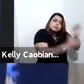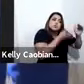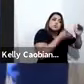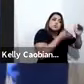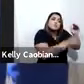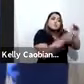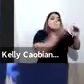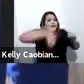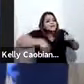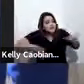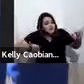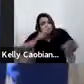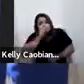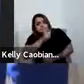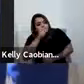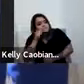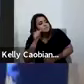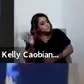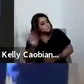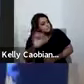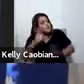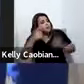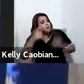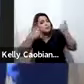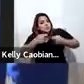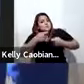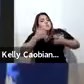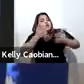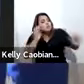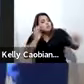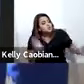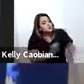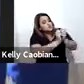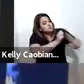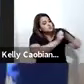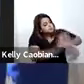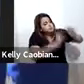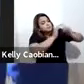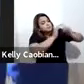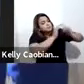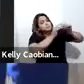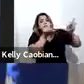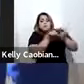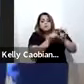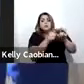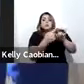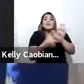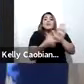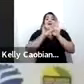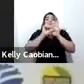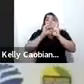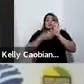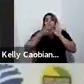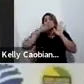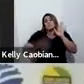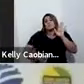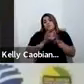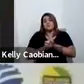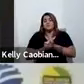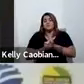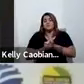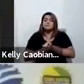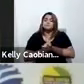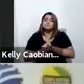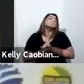desnecessário para demonstração de força, como foi aquele feito pela empresa. Sim. Doutor, eu quero mais um